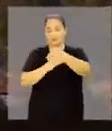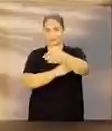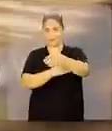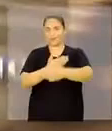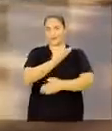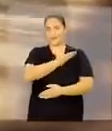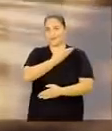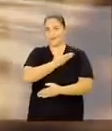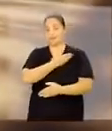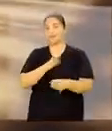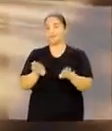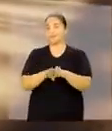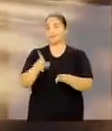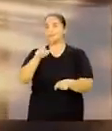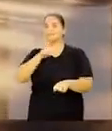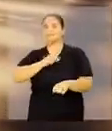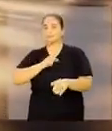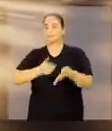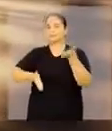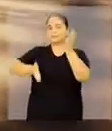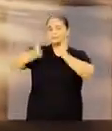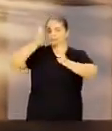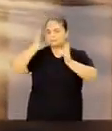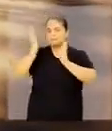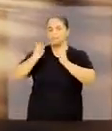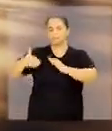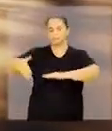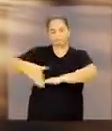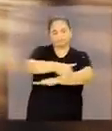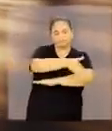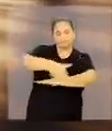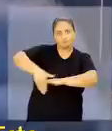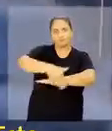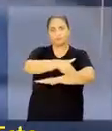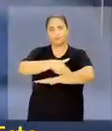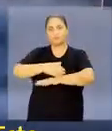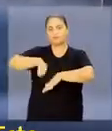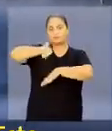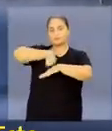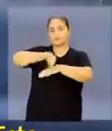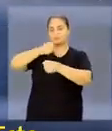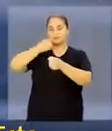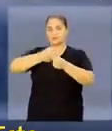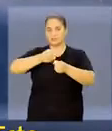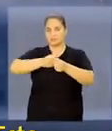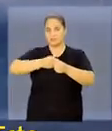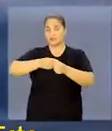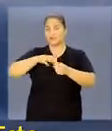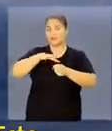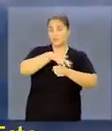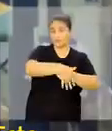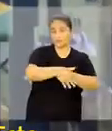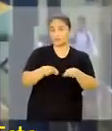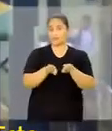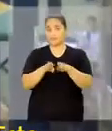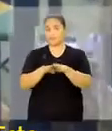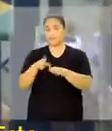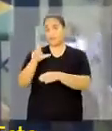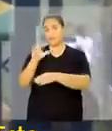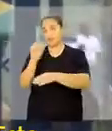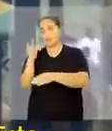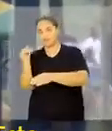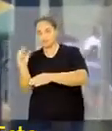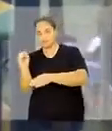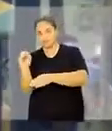Amizade e aliviar o tráfego de veículos pesados e caminhões pelo centro das cidades de Foz do Iguaçu e Cidade